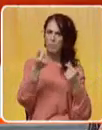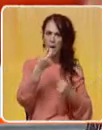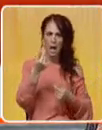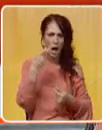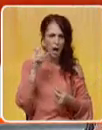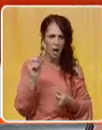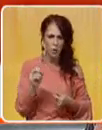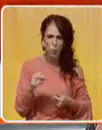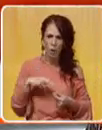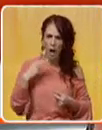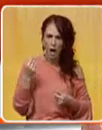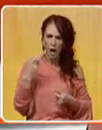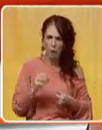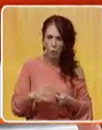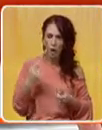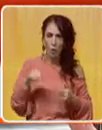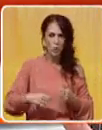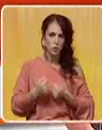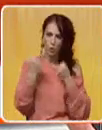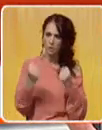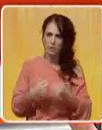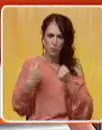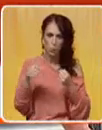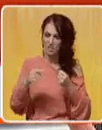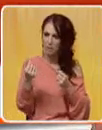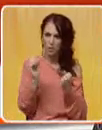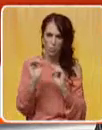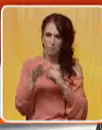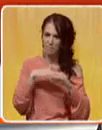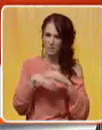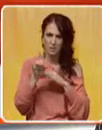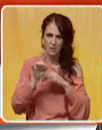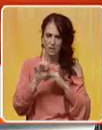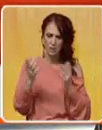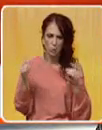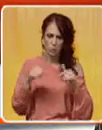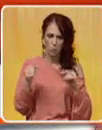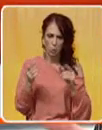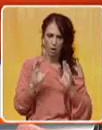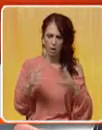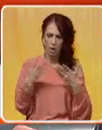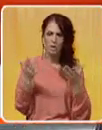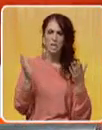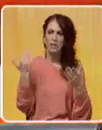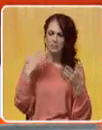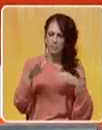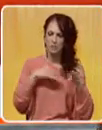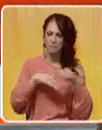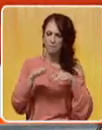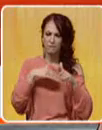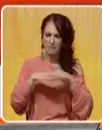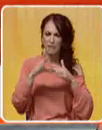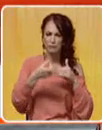era caríssimo era insuportável hoje em dia não há tanto que já na altura ainda estávamos a fazer os jogos sem fronteiras em